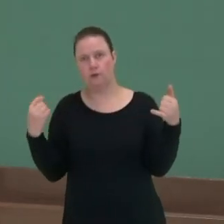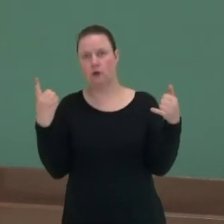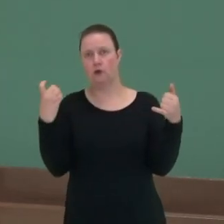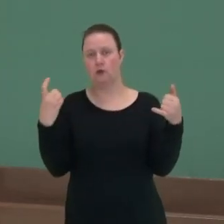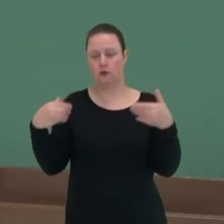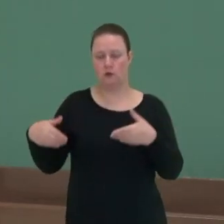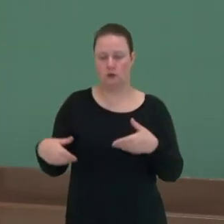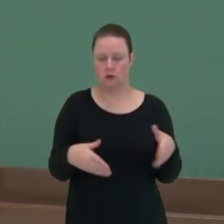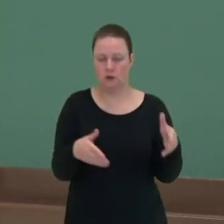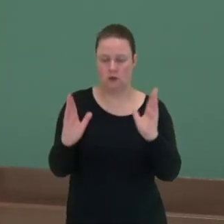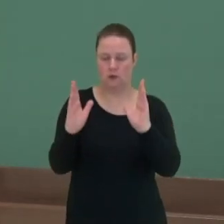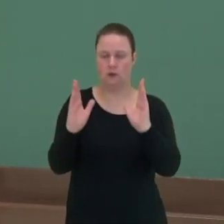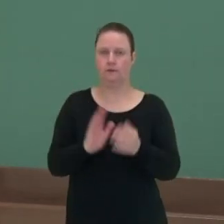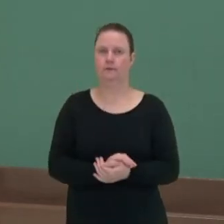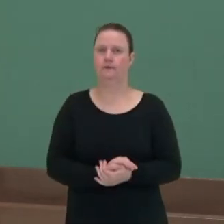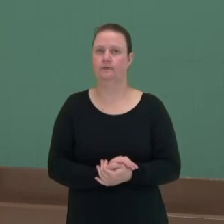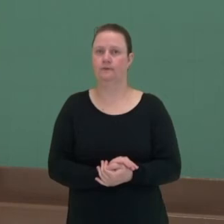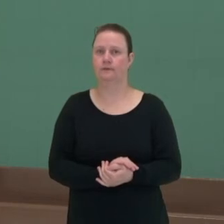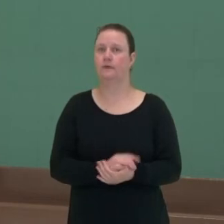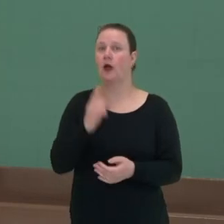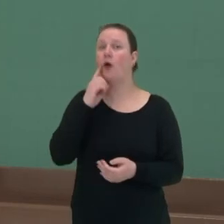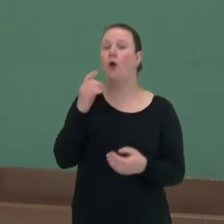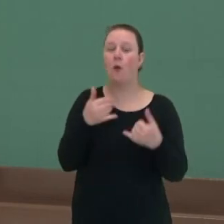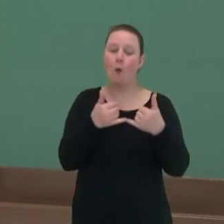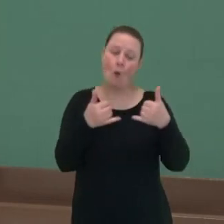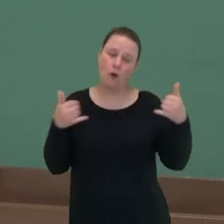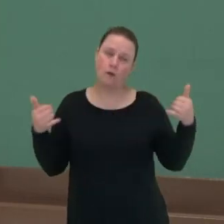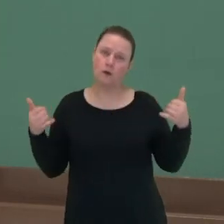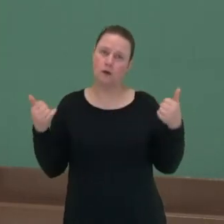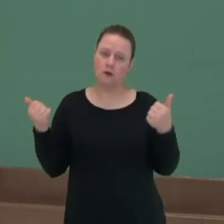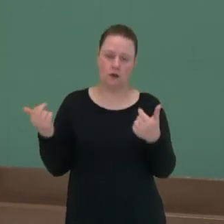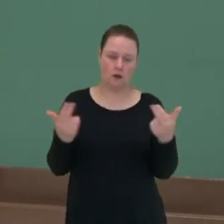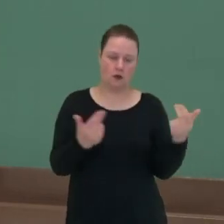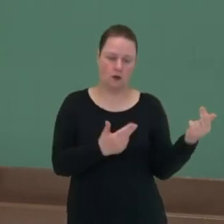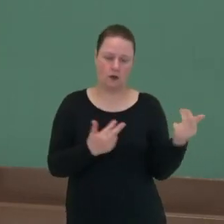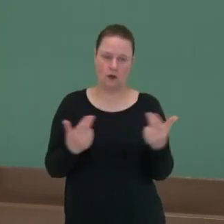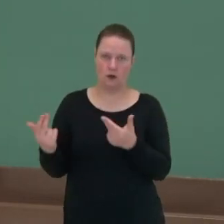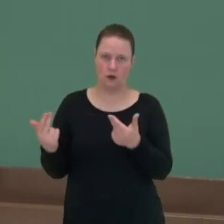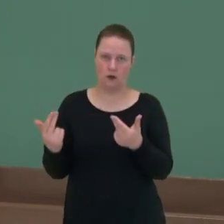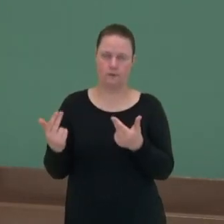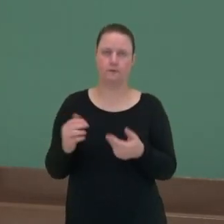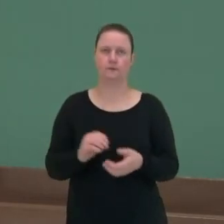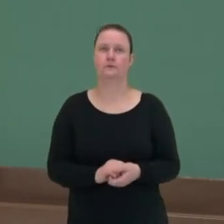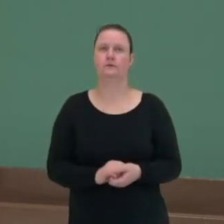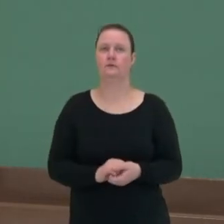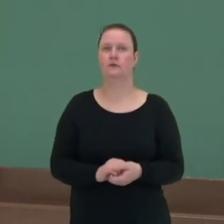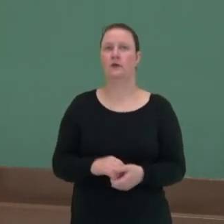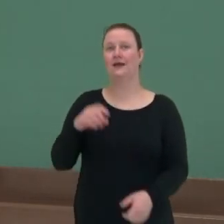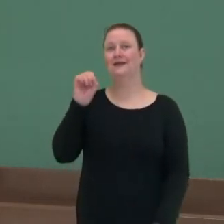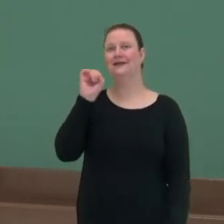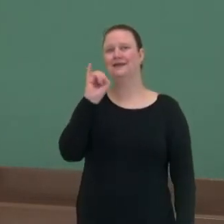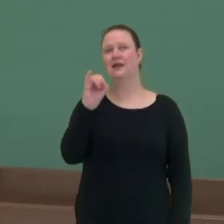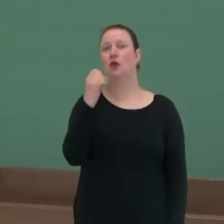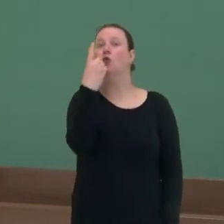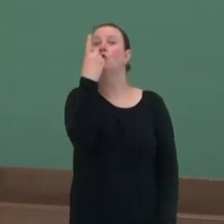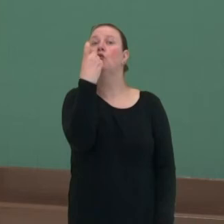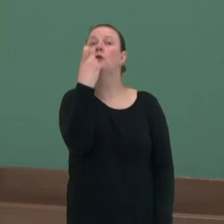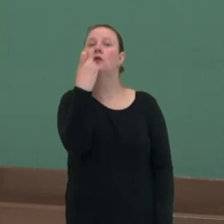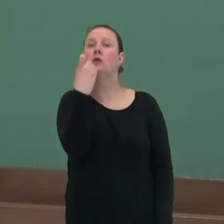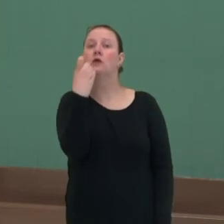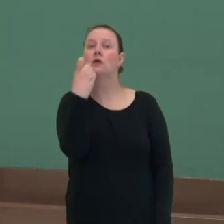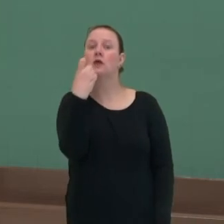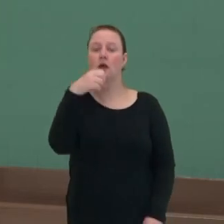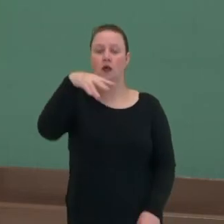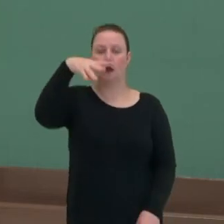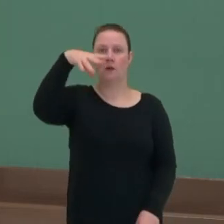caminho. Por esse motivo, a corrente elétrica é igual em todos os elementos do circuito. E caso uma dessas lâmpadas queime, as